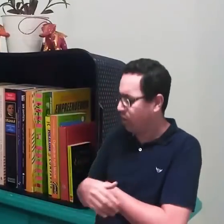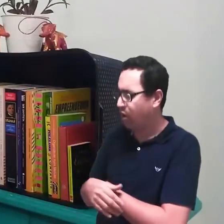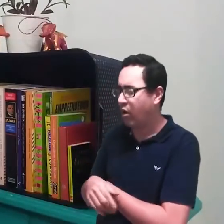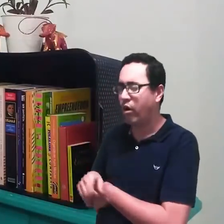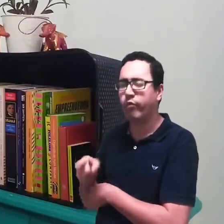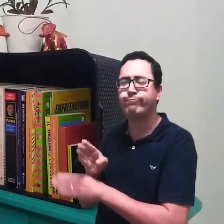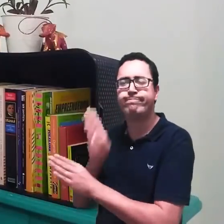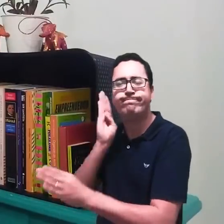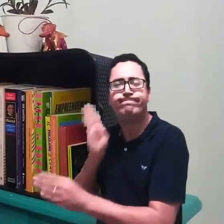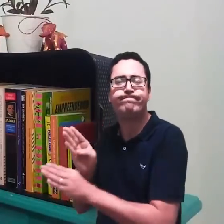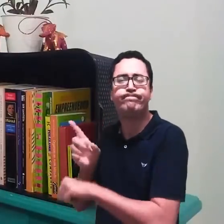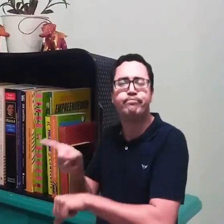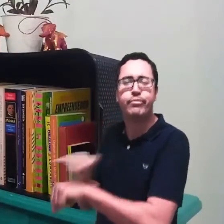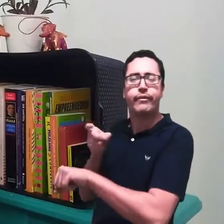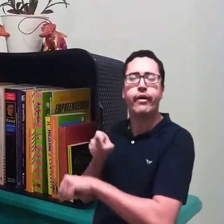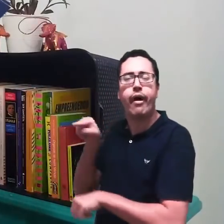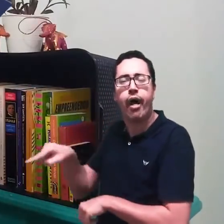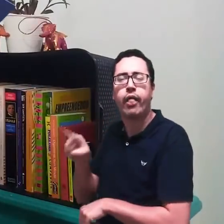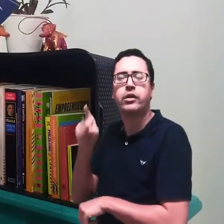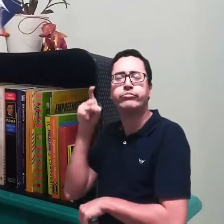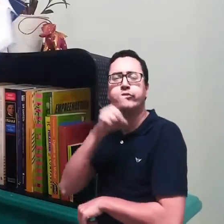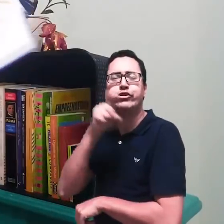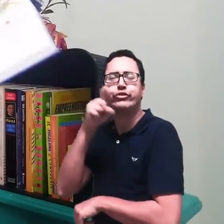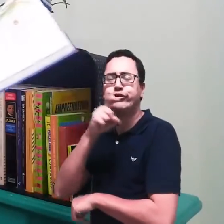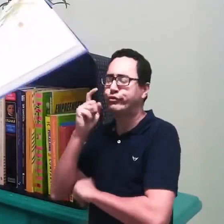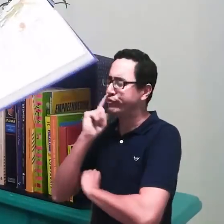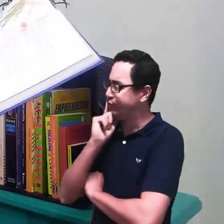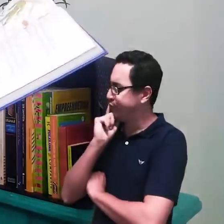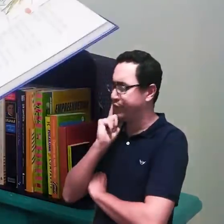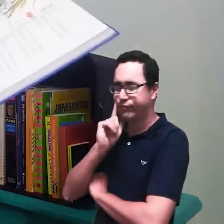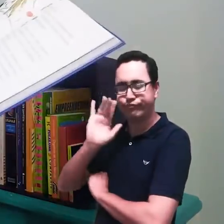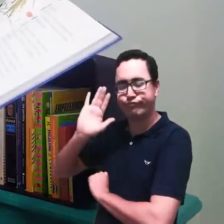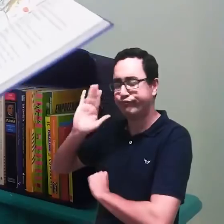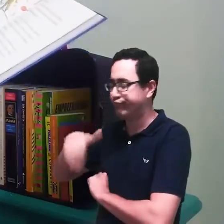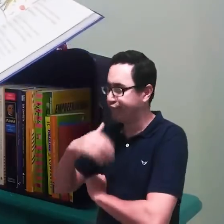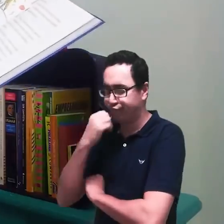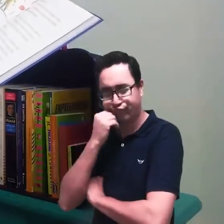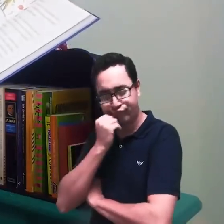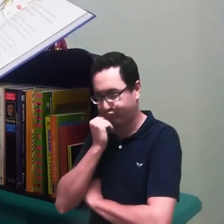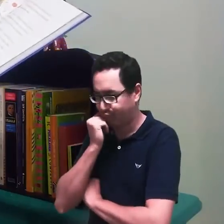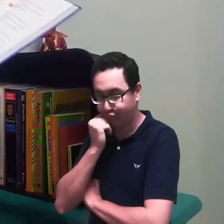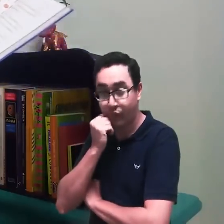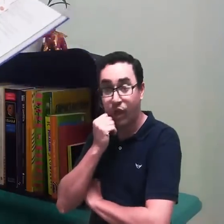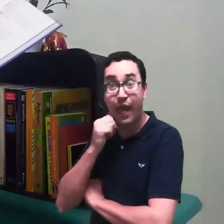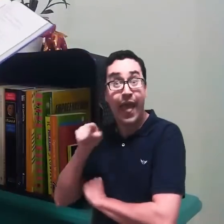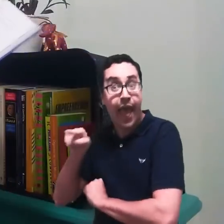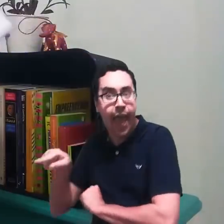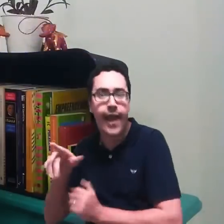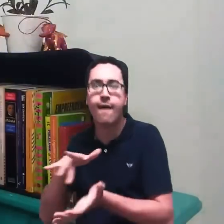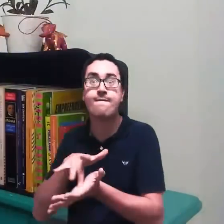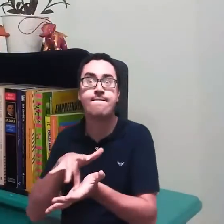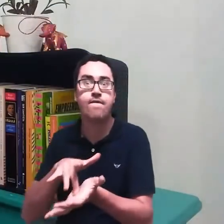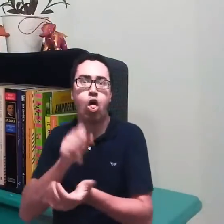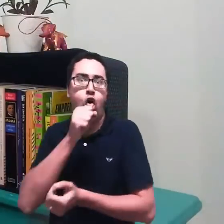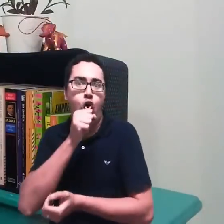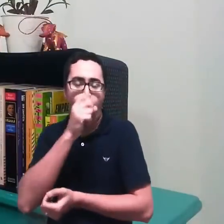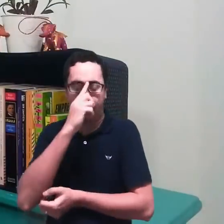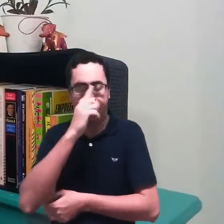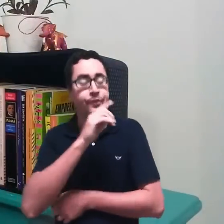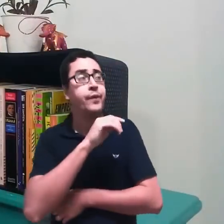pegando uma mentira tão boba, tossiu duas ou três vezes e, para deixar o Pequeno Príncipe sem jeito,